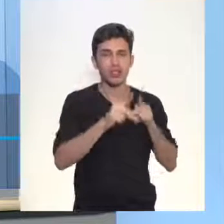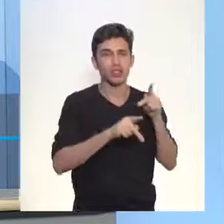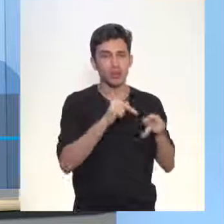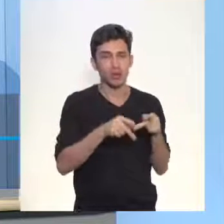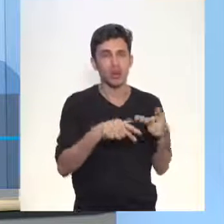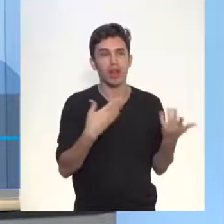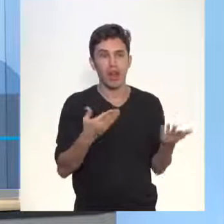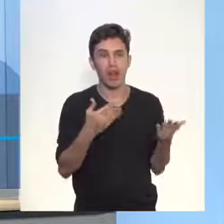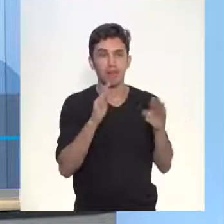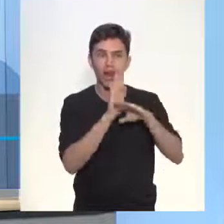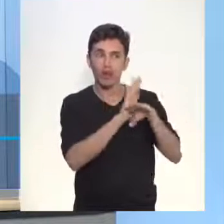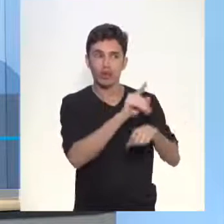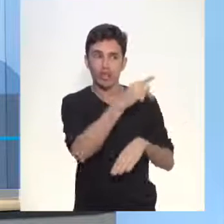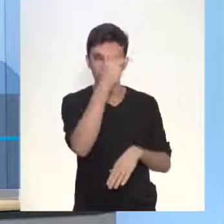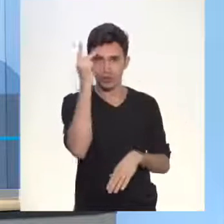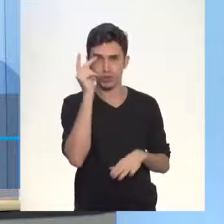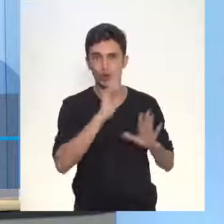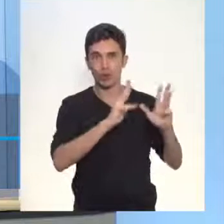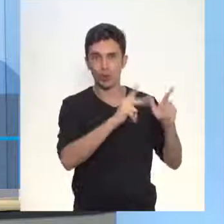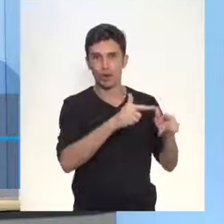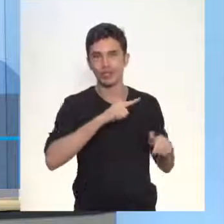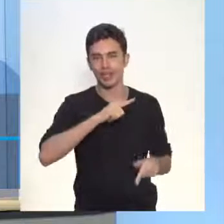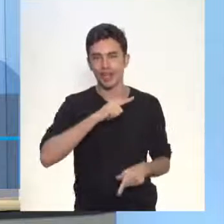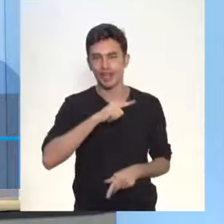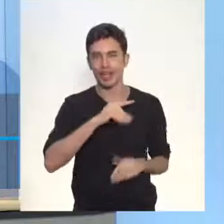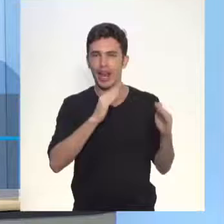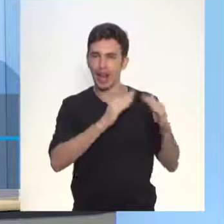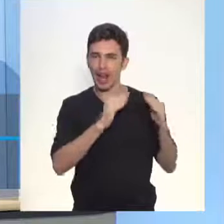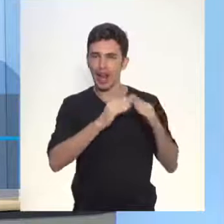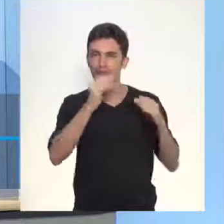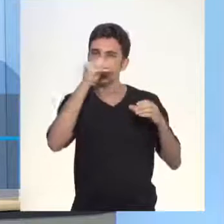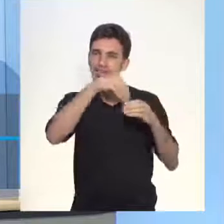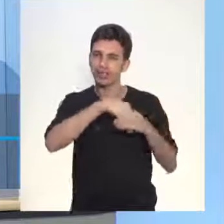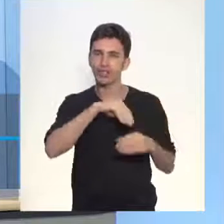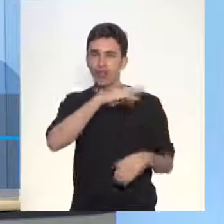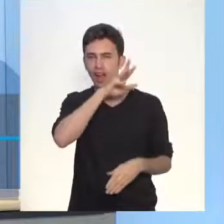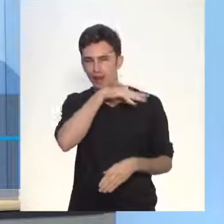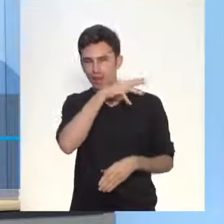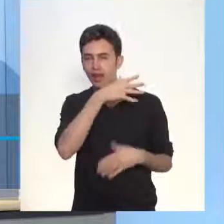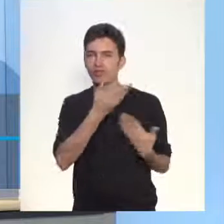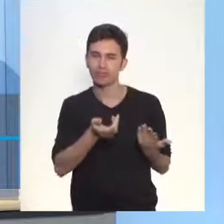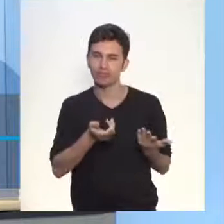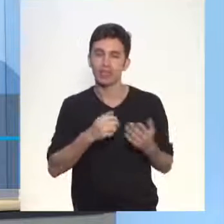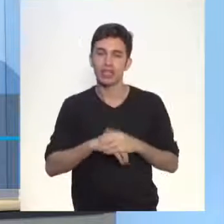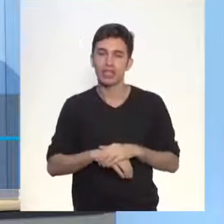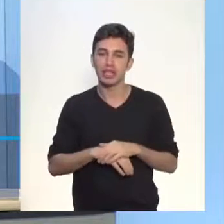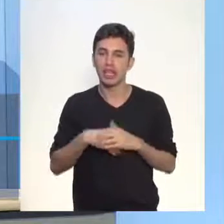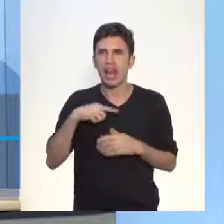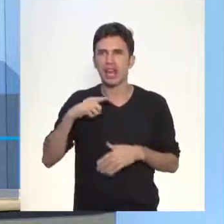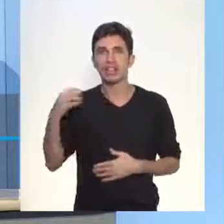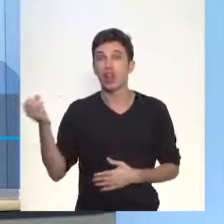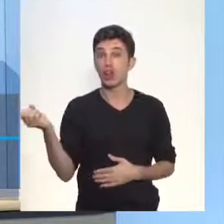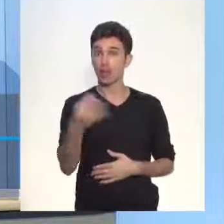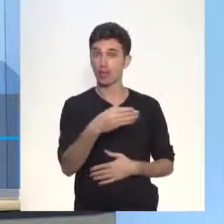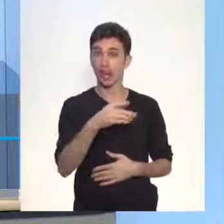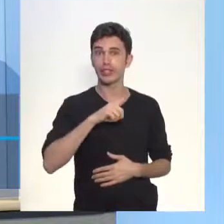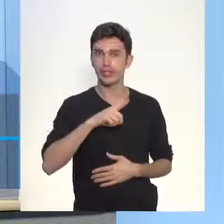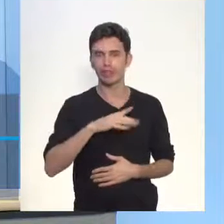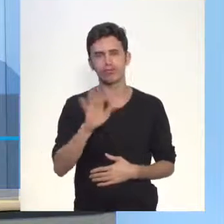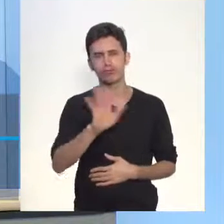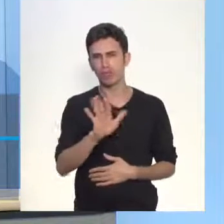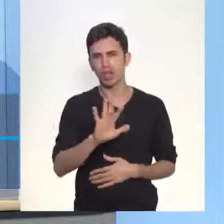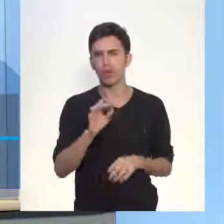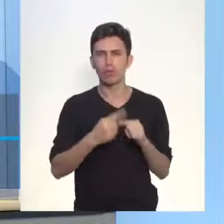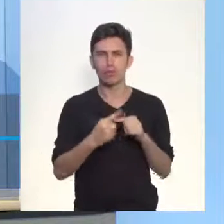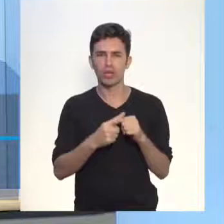tenham animais ou bichinhos de estimação. Se há alguma informação, alguma novidade? Não, porque nós sabemos que alguns animais, eles realmente